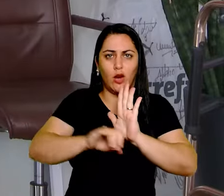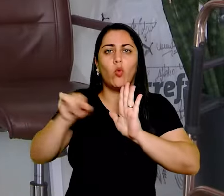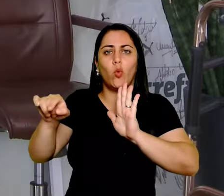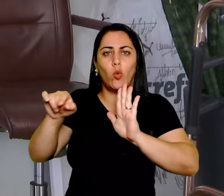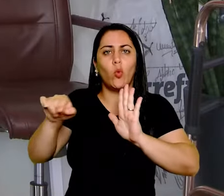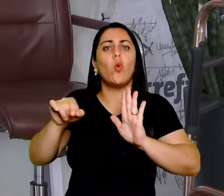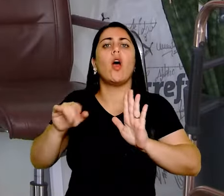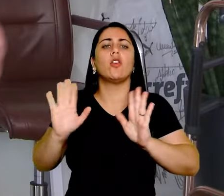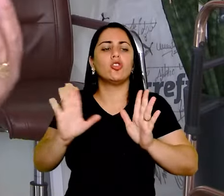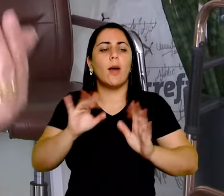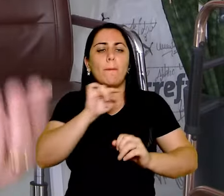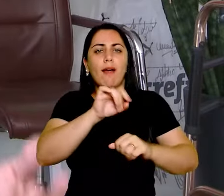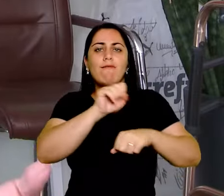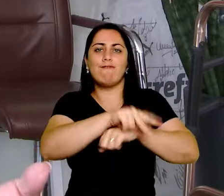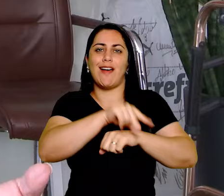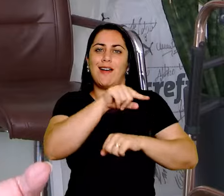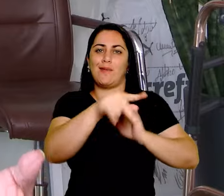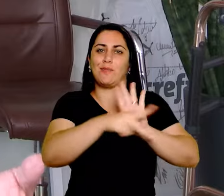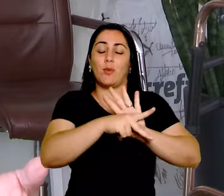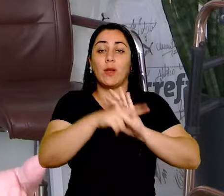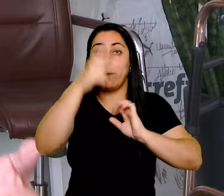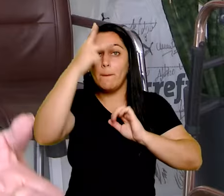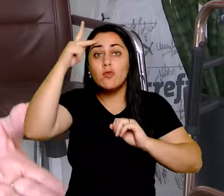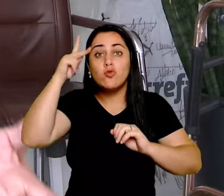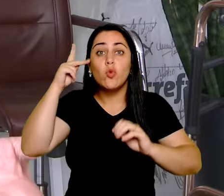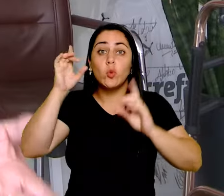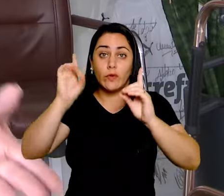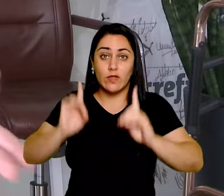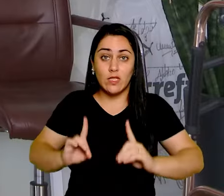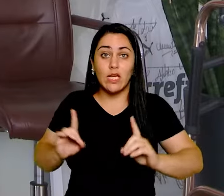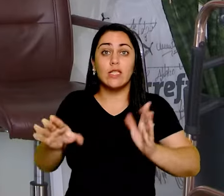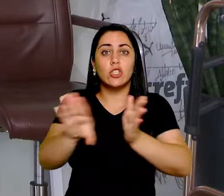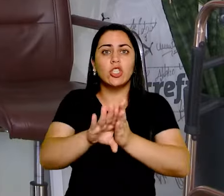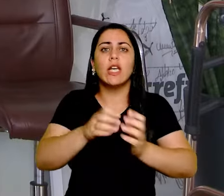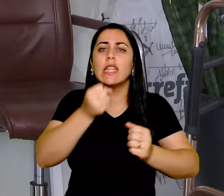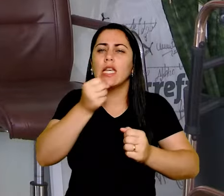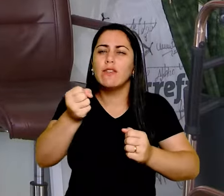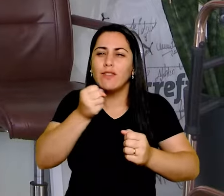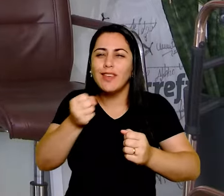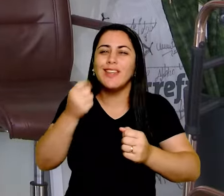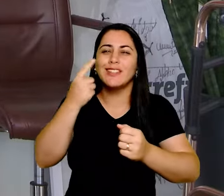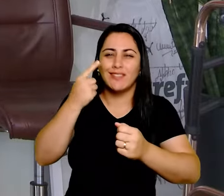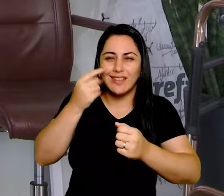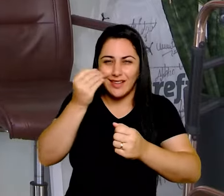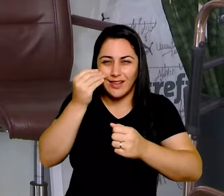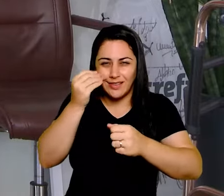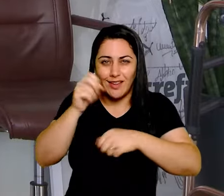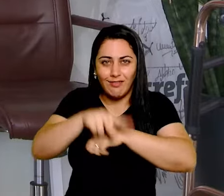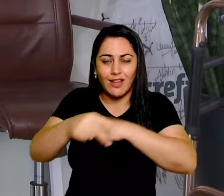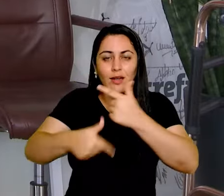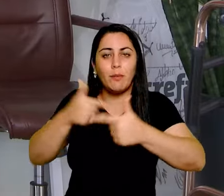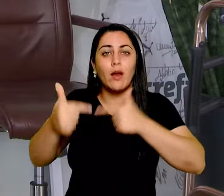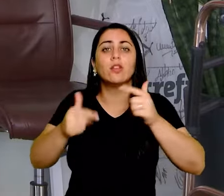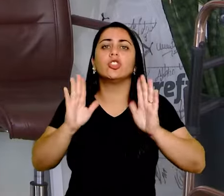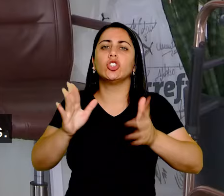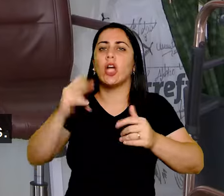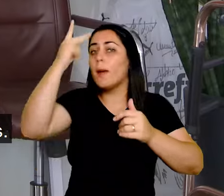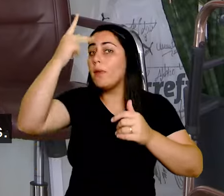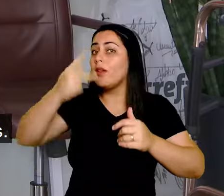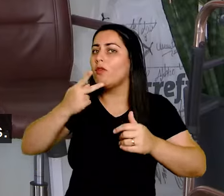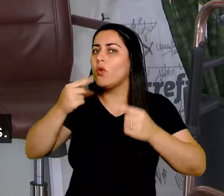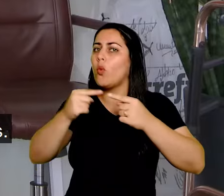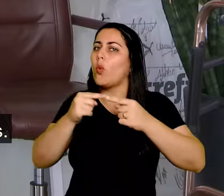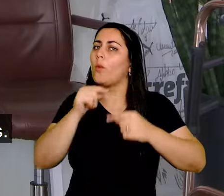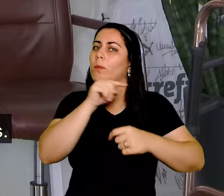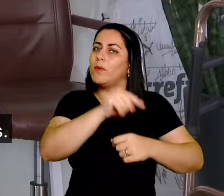preparamos o currículo exatamente para aquela vaga. Então quando a pessoa com deficiência chega no dia da entrevista, ela já